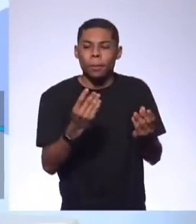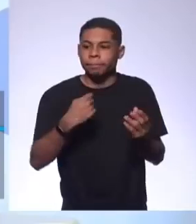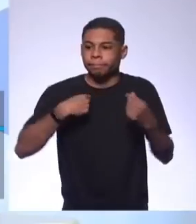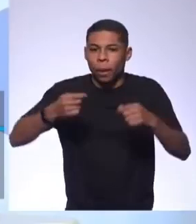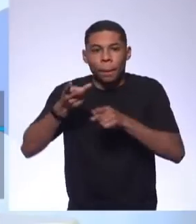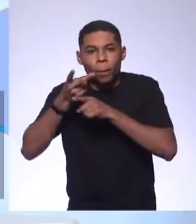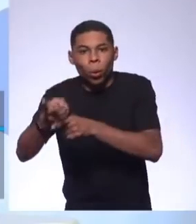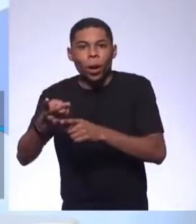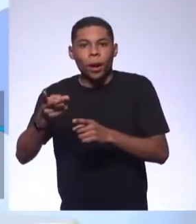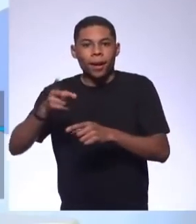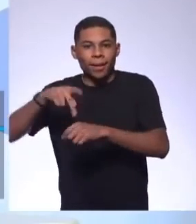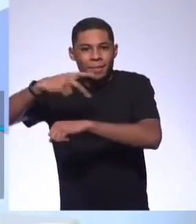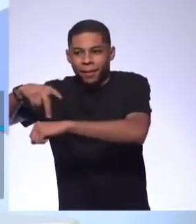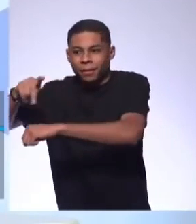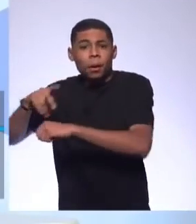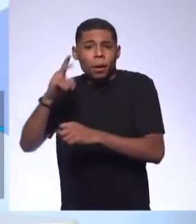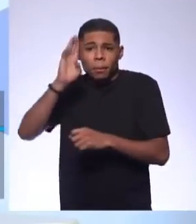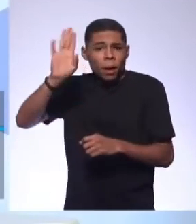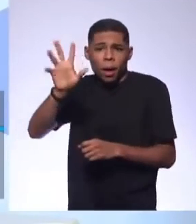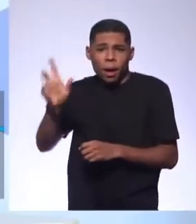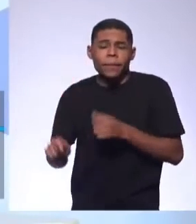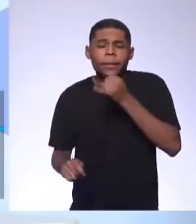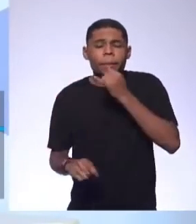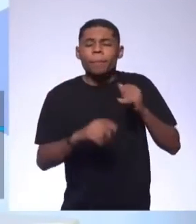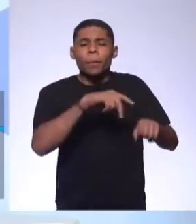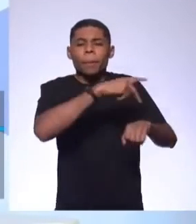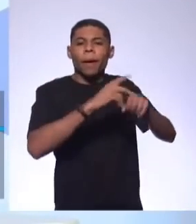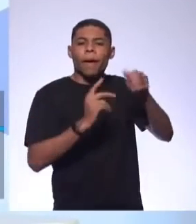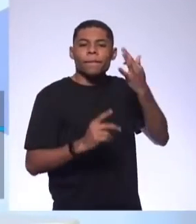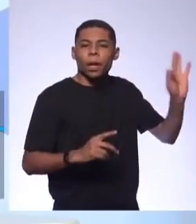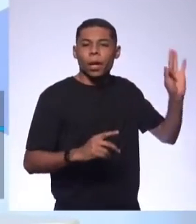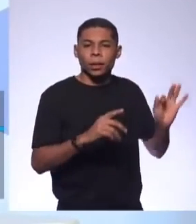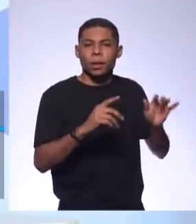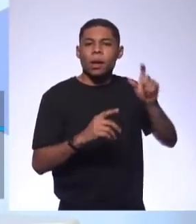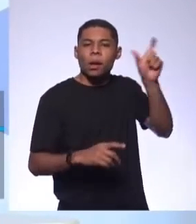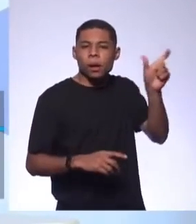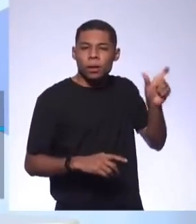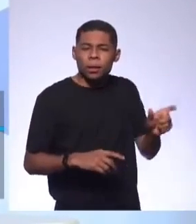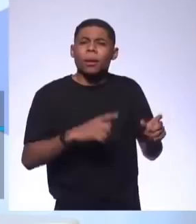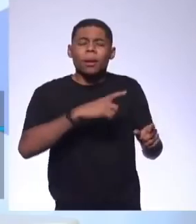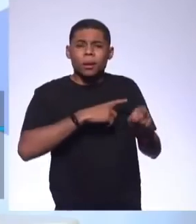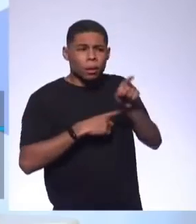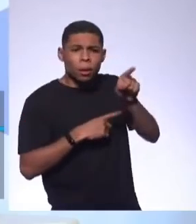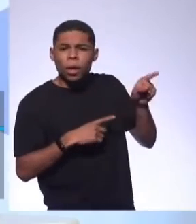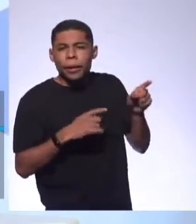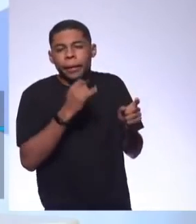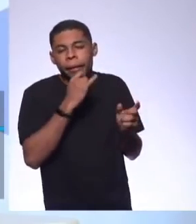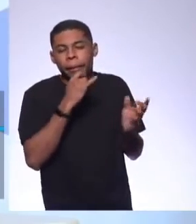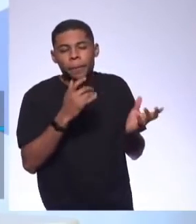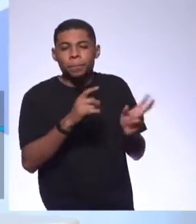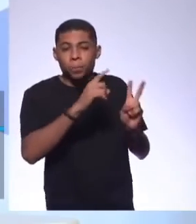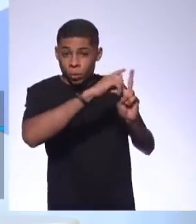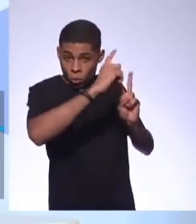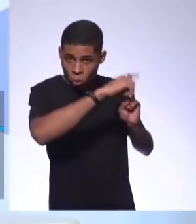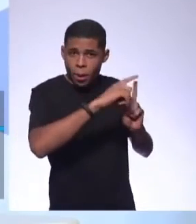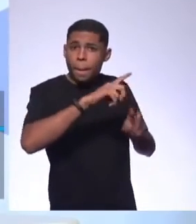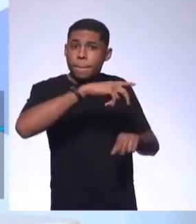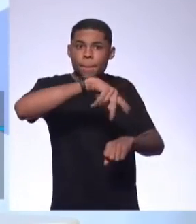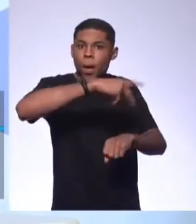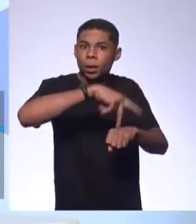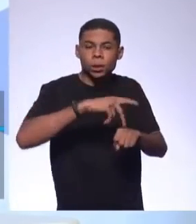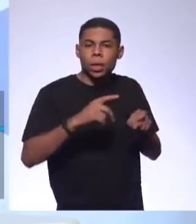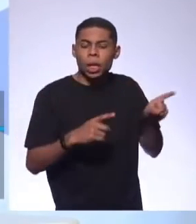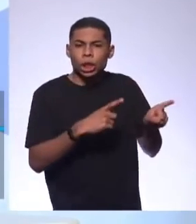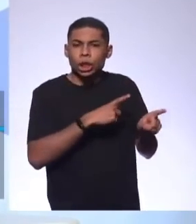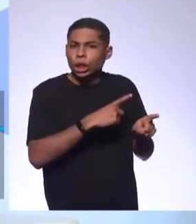como a França e a Inglaterra, que são aí, vamos dizer assim, aí os países que